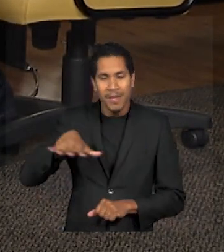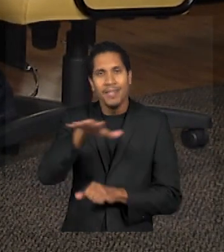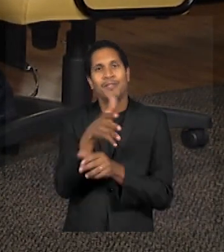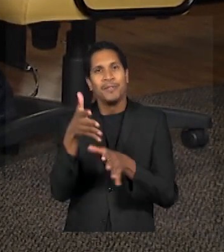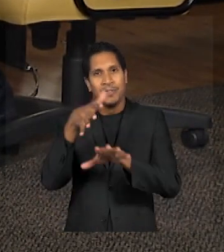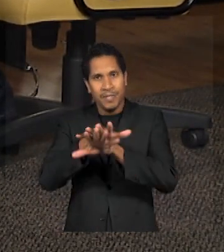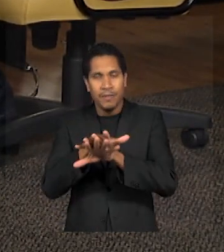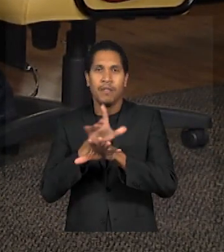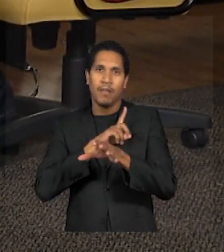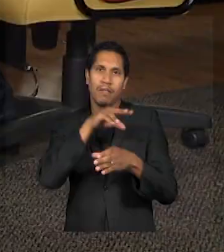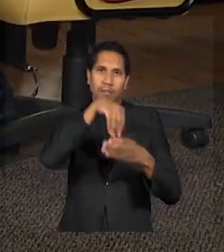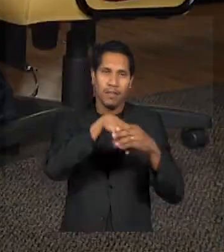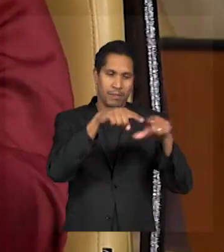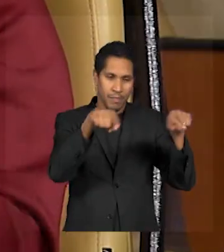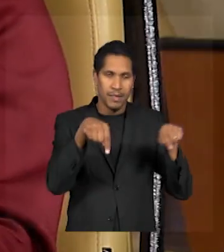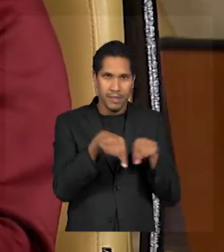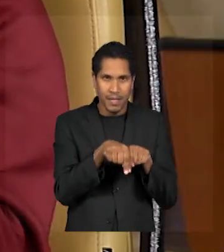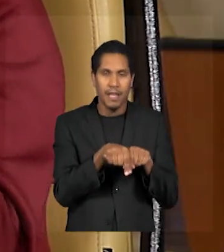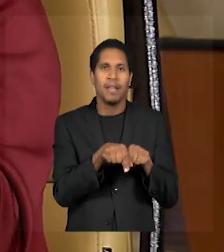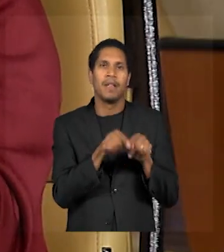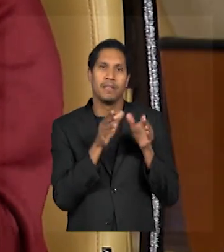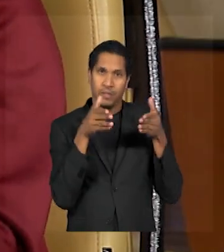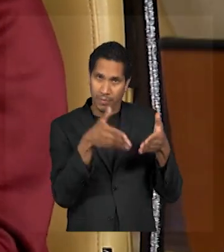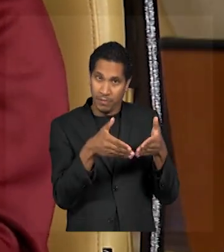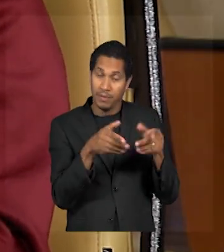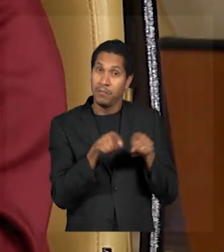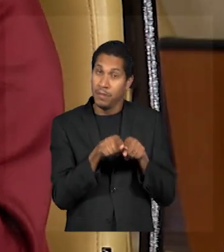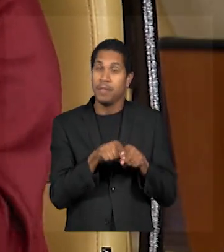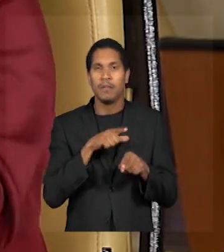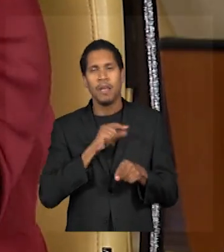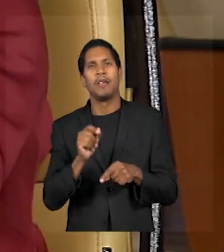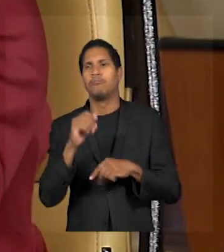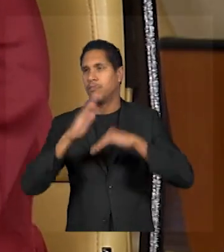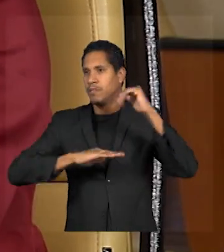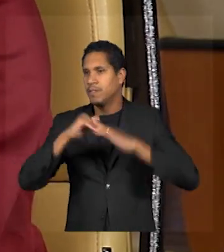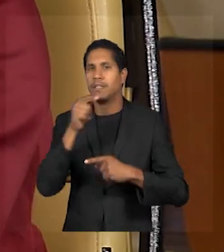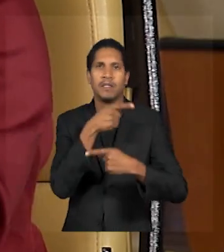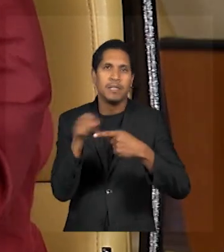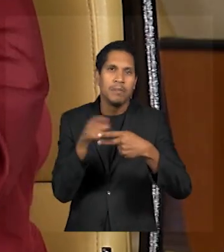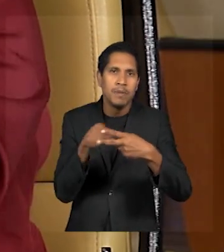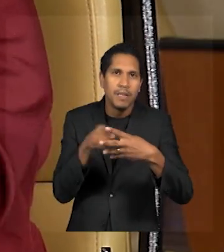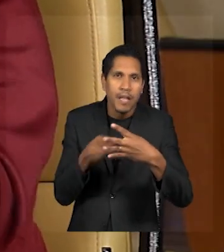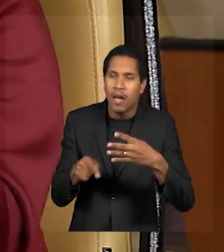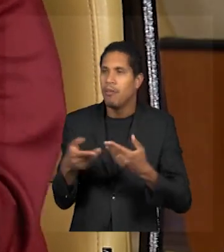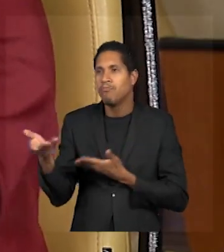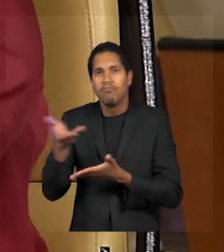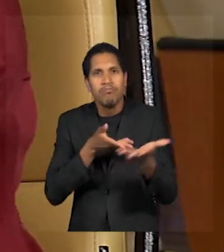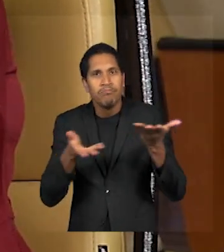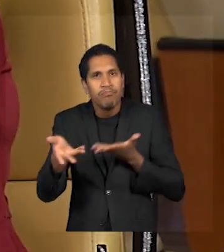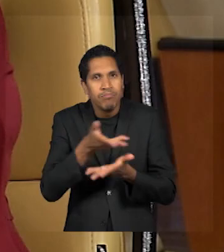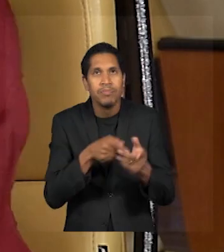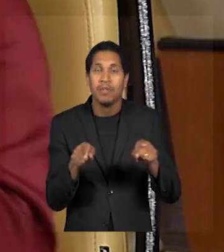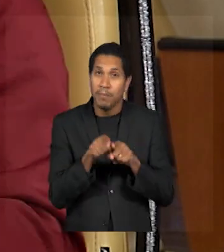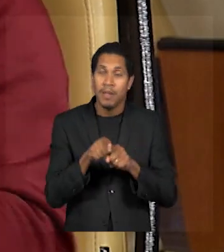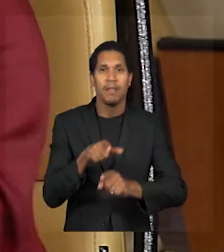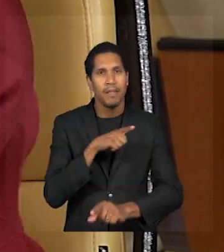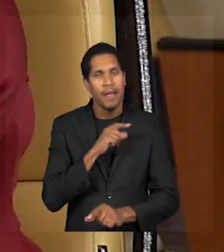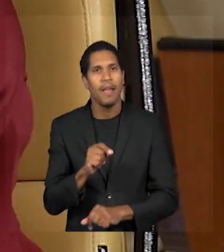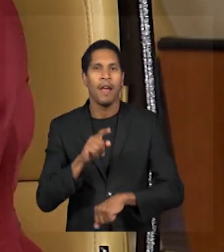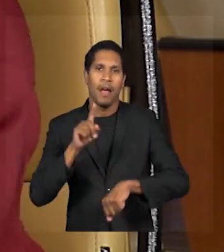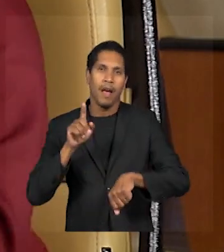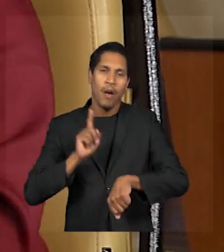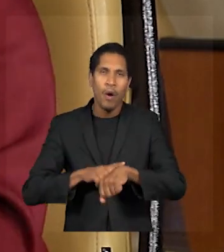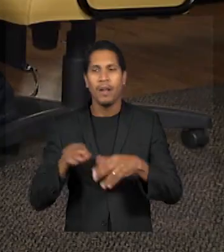temos atividades realizadas semanalmente, as atividades de interação, como o recreio, as